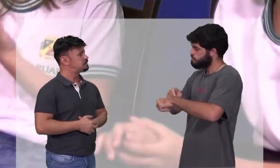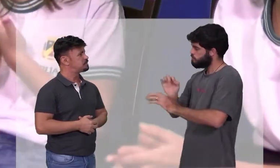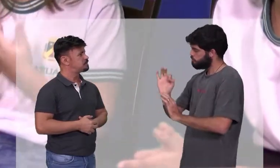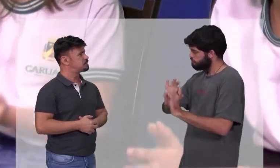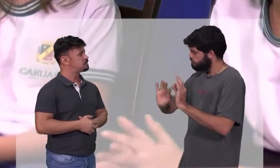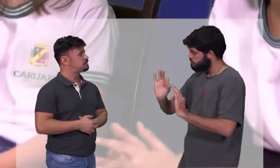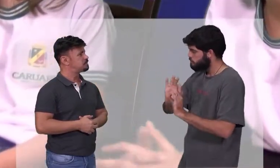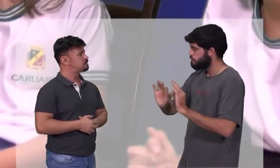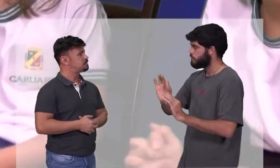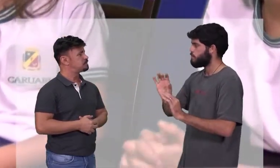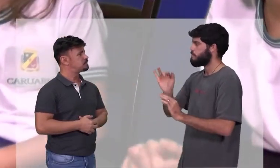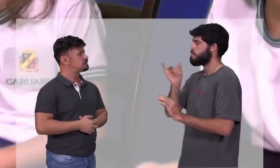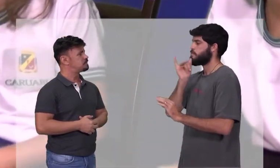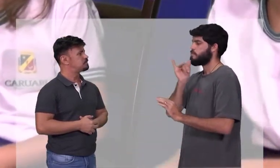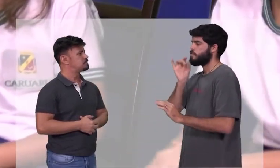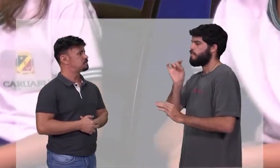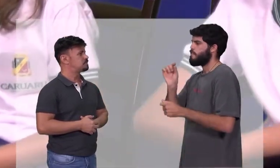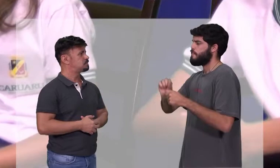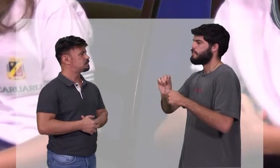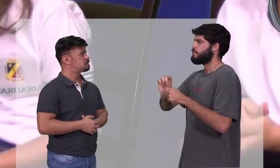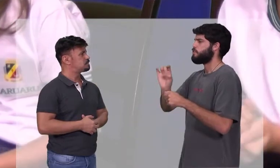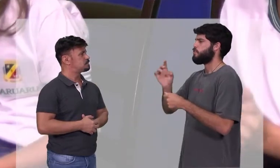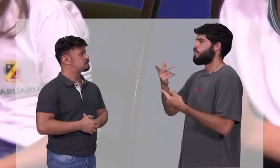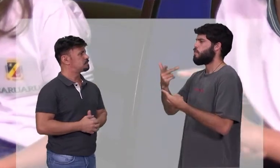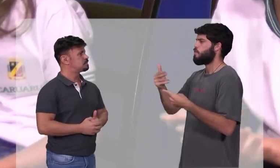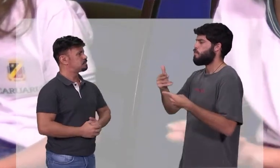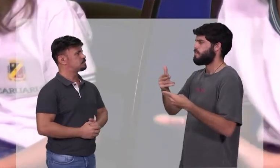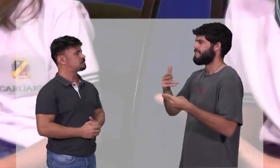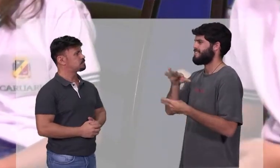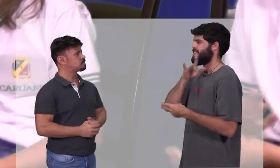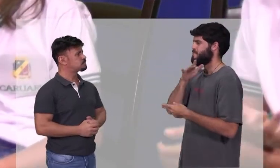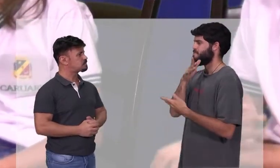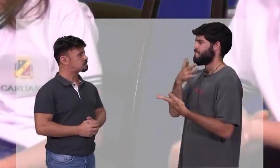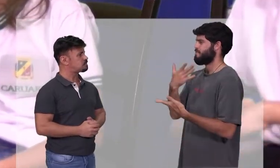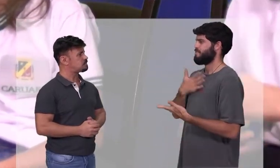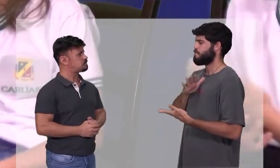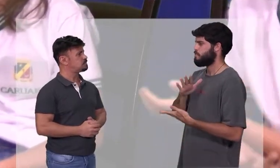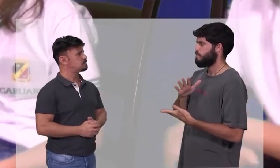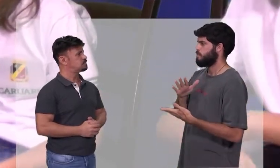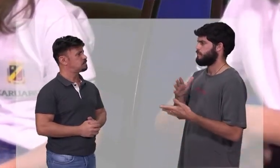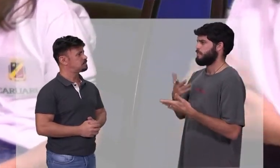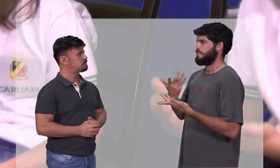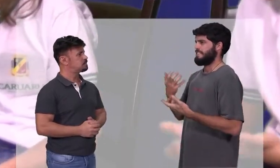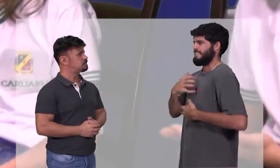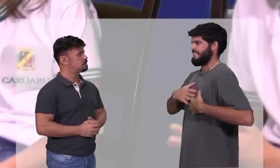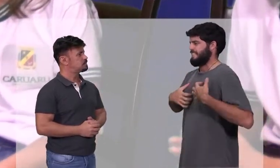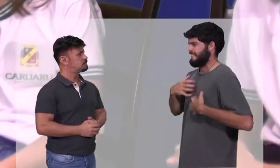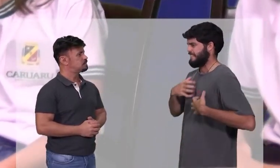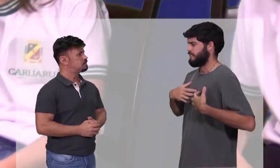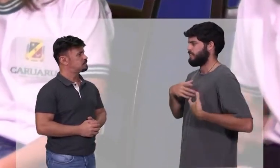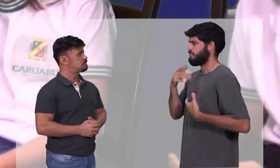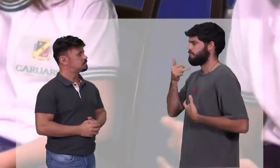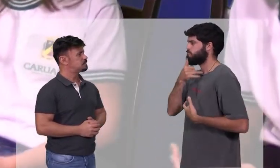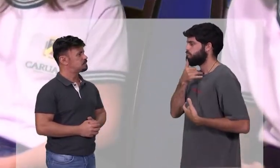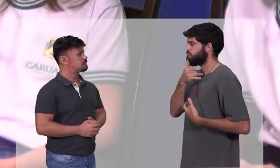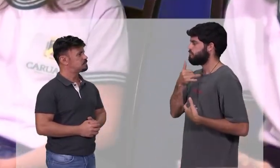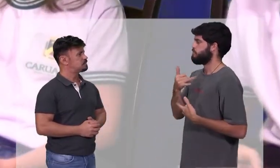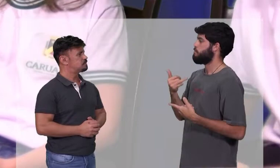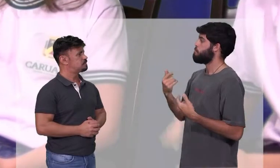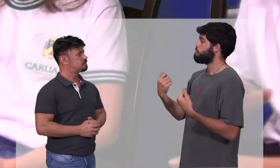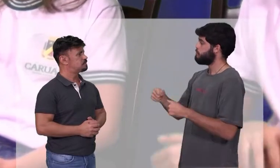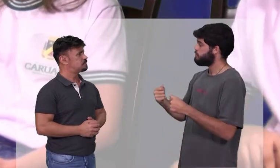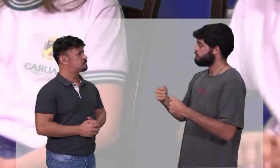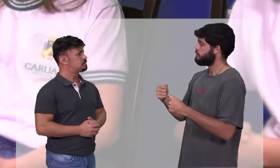você não estar fazendo só o que vai te deixar meio desconfortável. Estressado, né? Vai te deixar estressado,